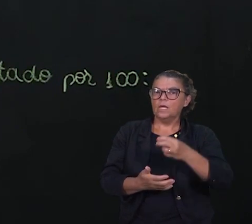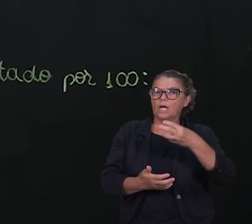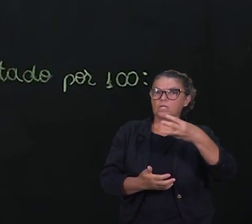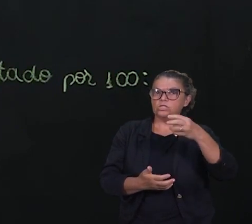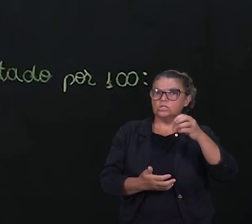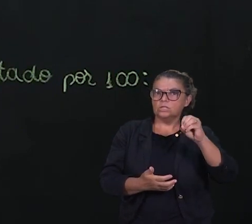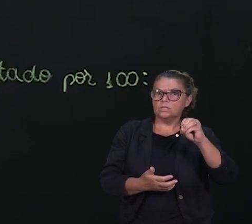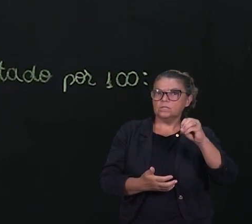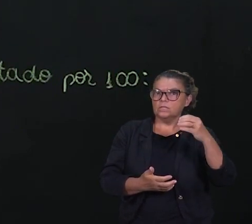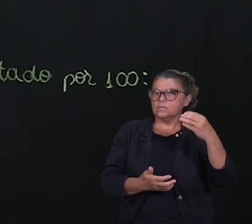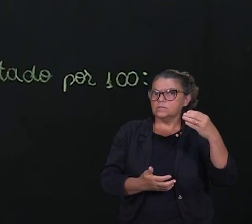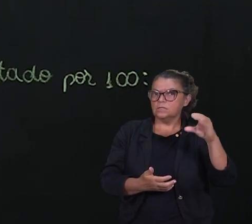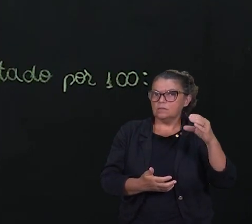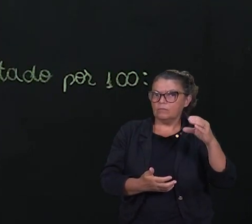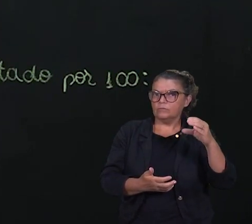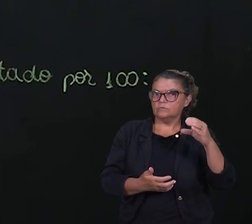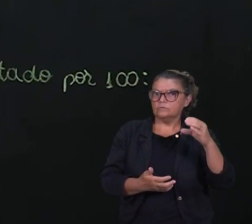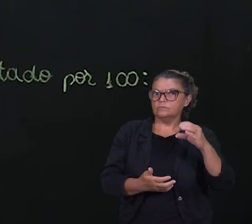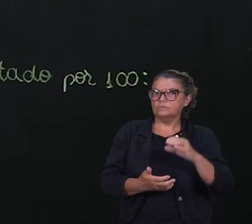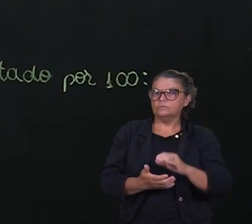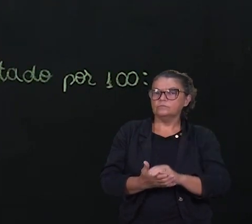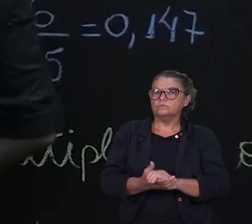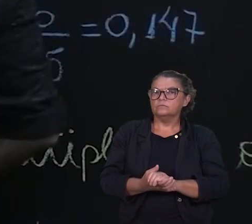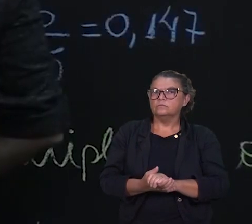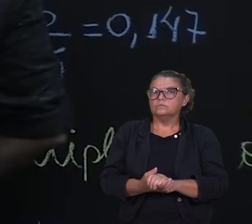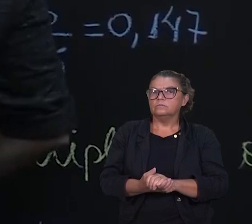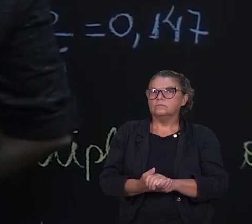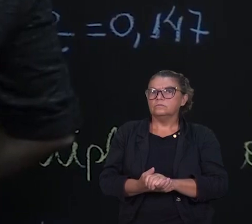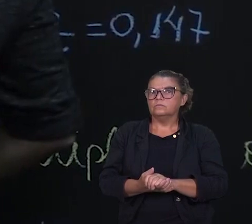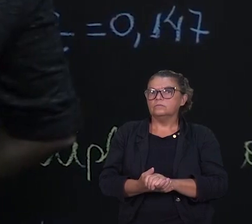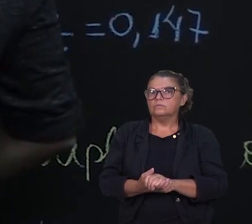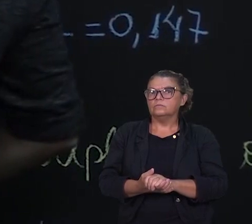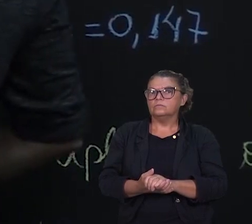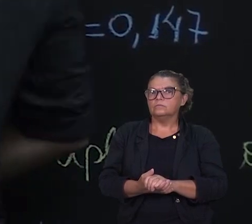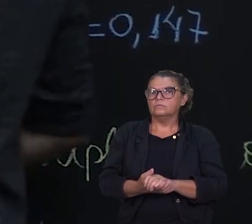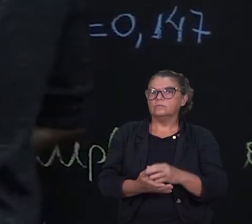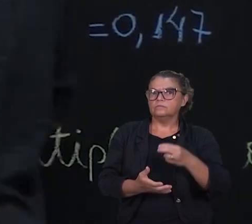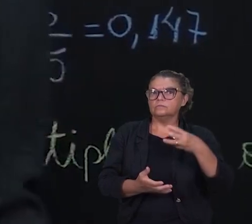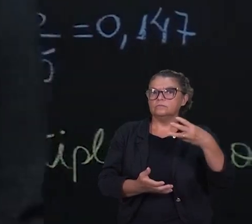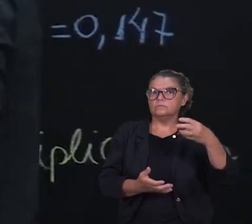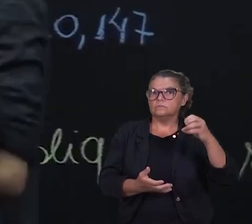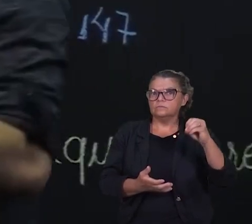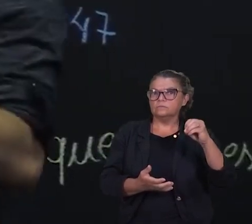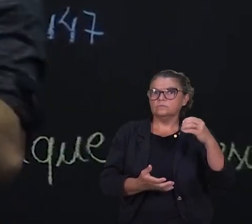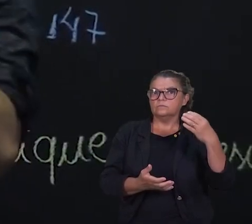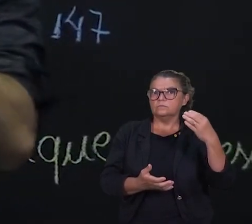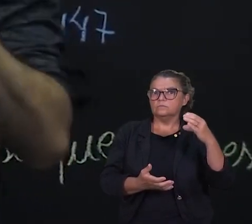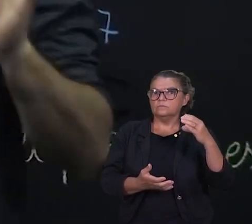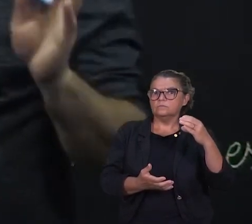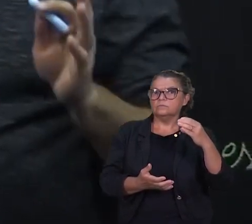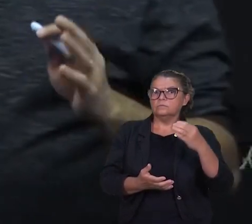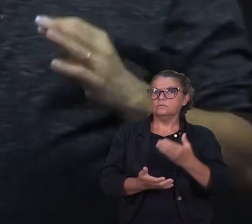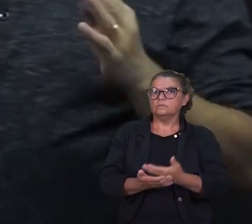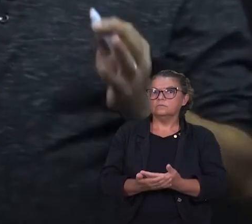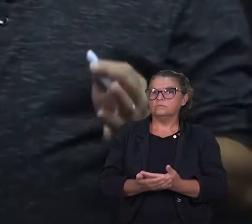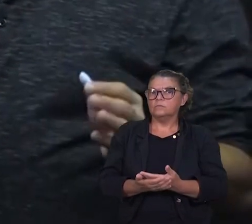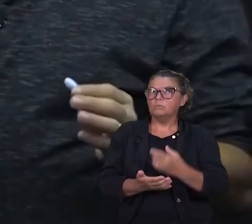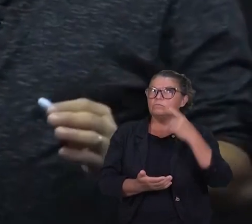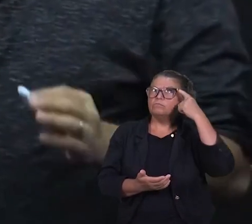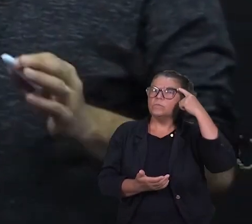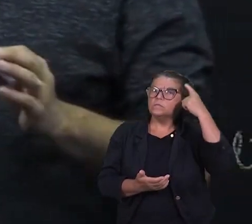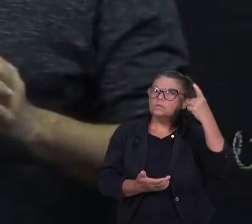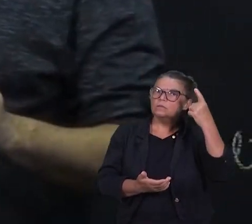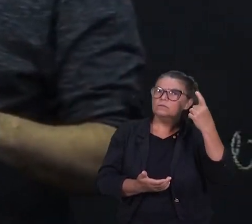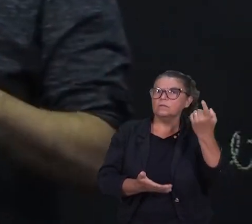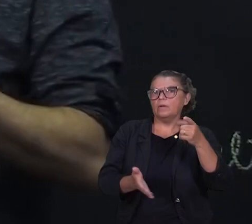aos 30 centavos. Então, vou colocar bem aqui, 30 centavos. Vamos supor que, de